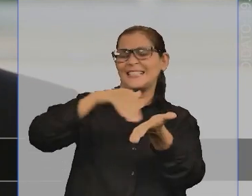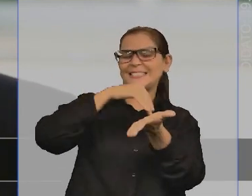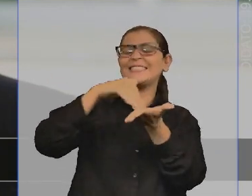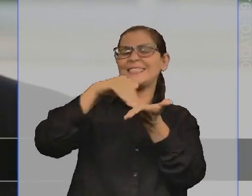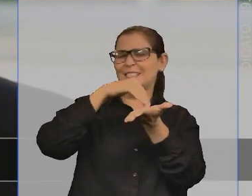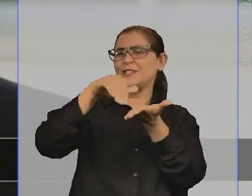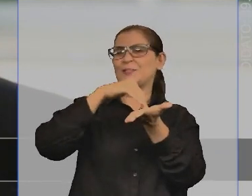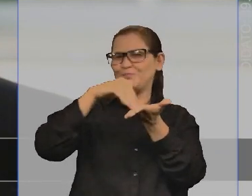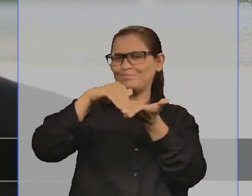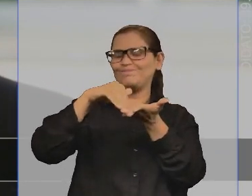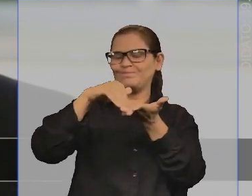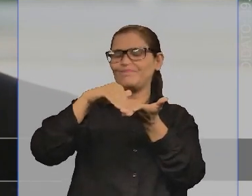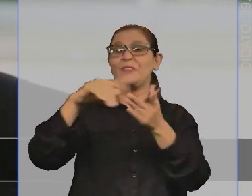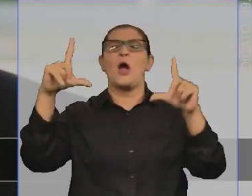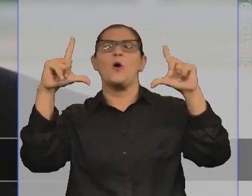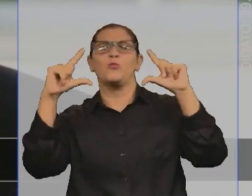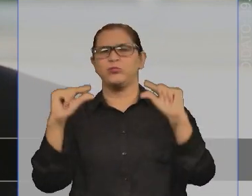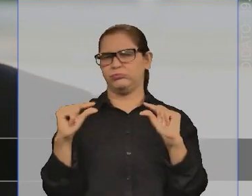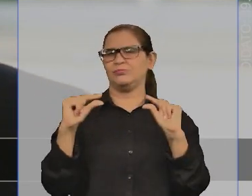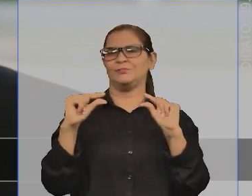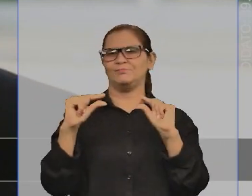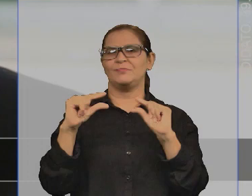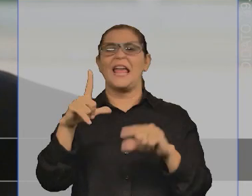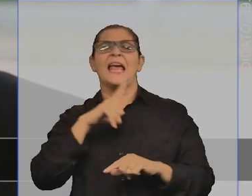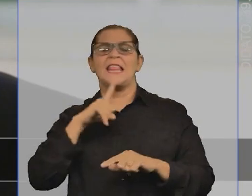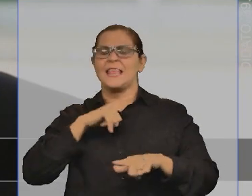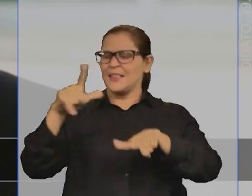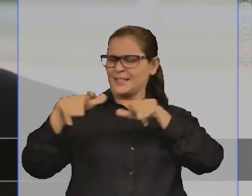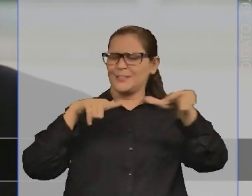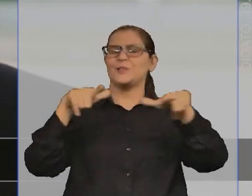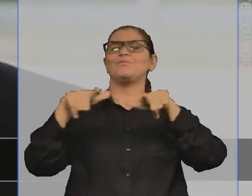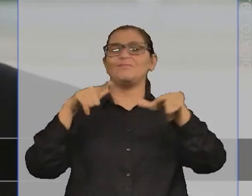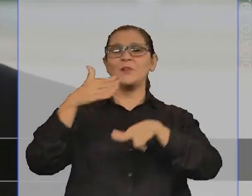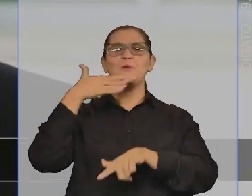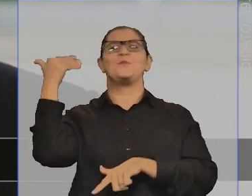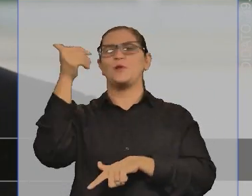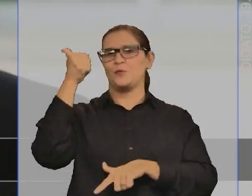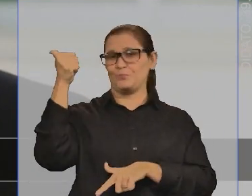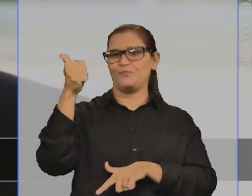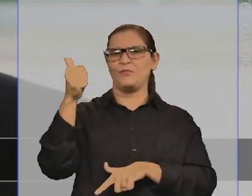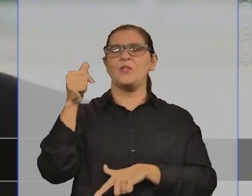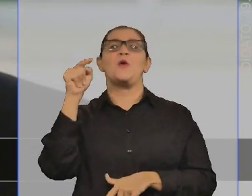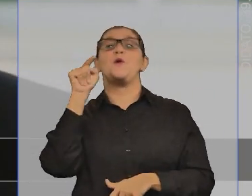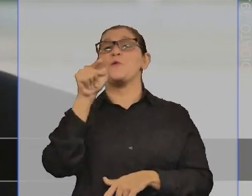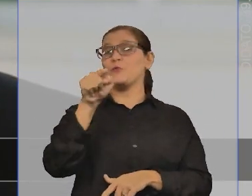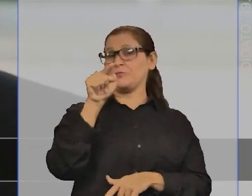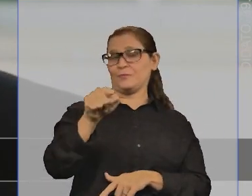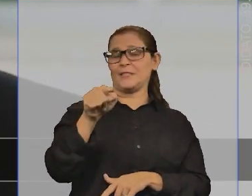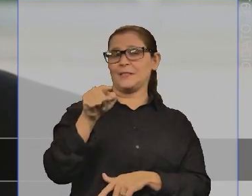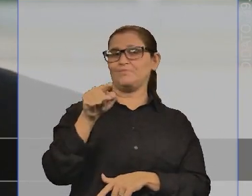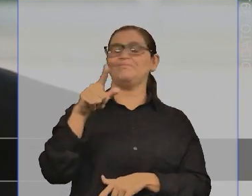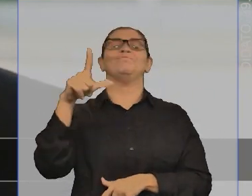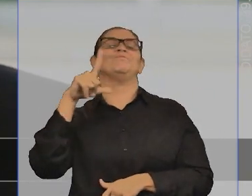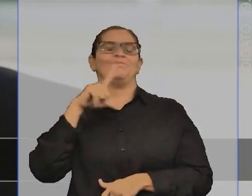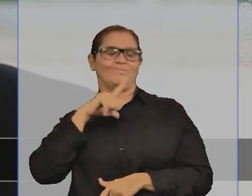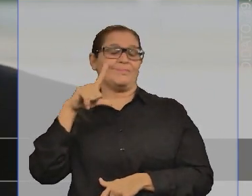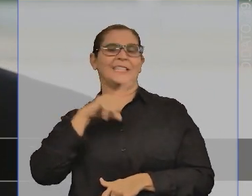Farei a reforma administrativa, diminuindo o número de secretarias. Darei melhores condições de trabalho.